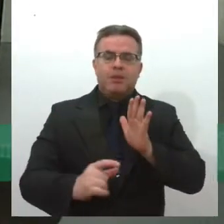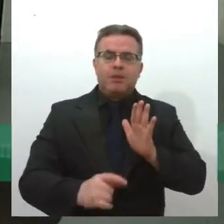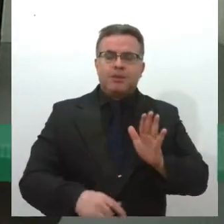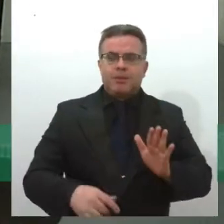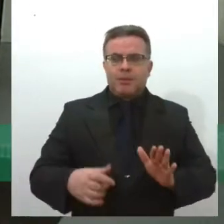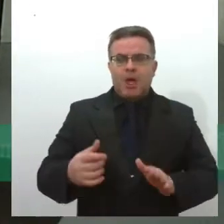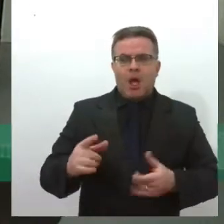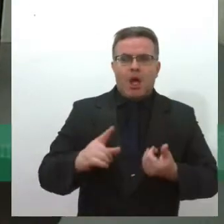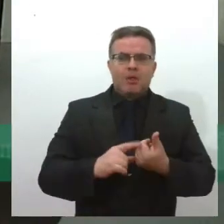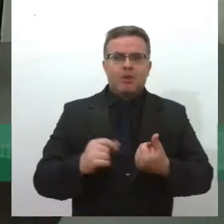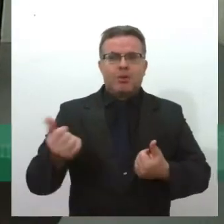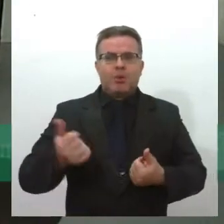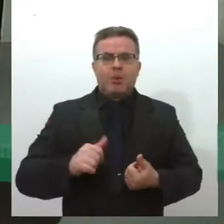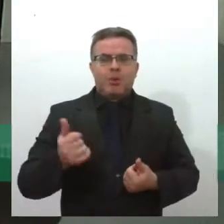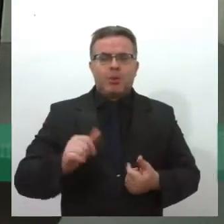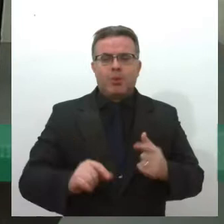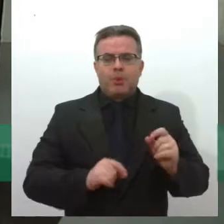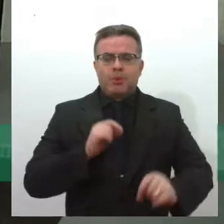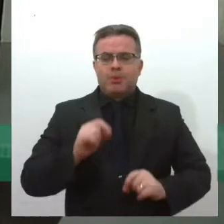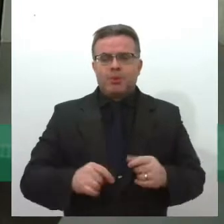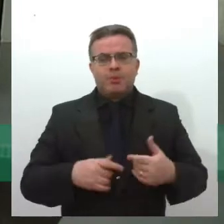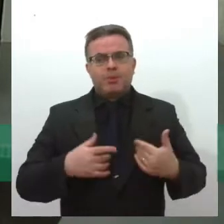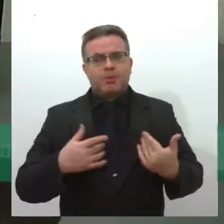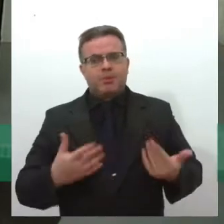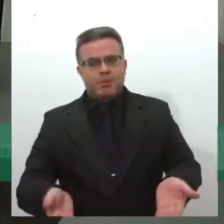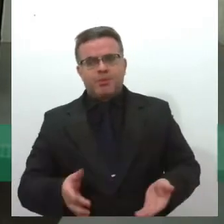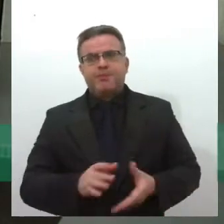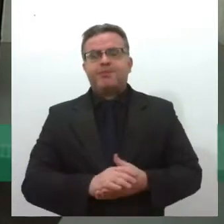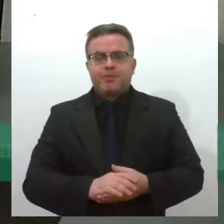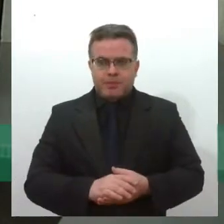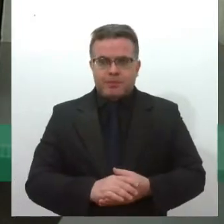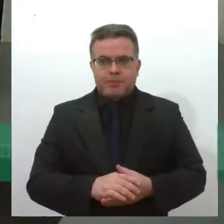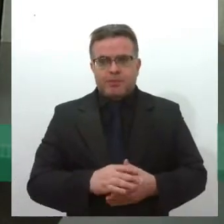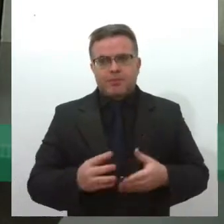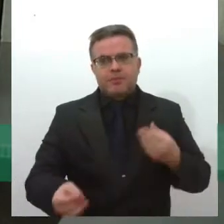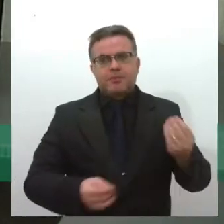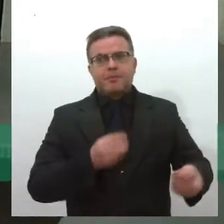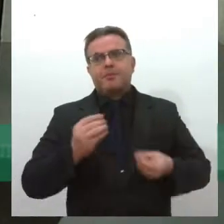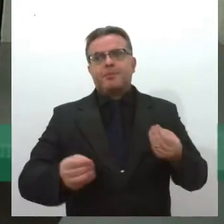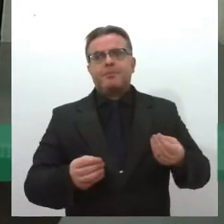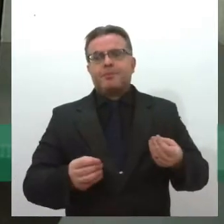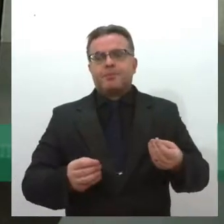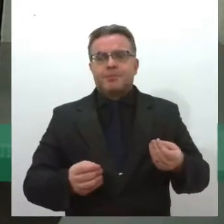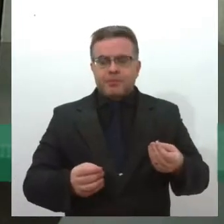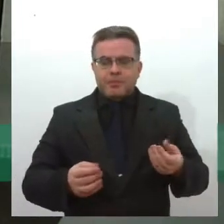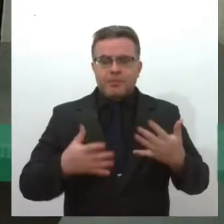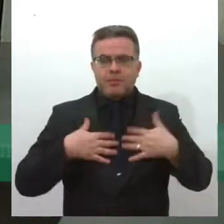trata aí da questão do dolo. A interpretação do erro ficou mais branda?